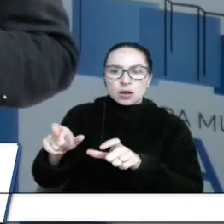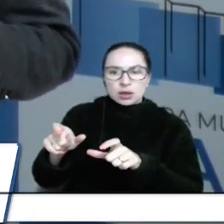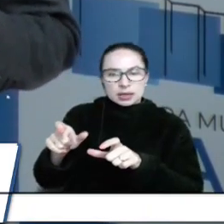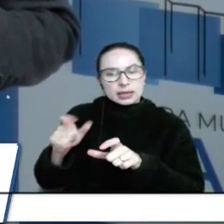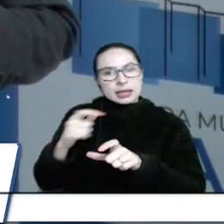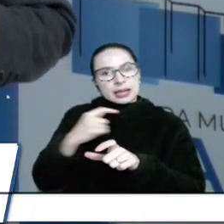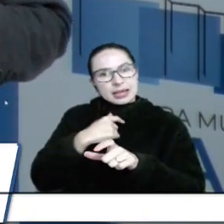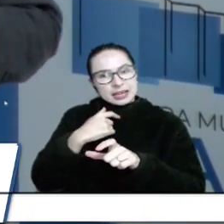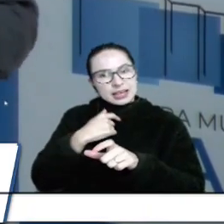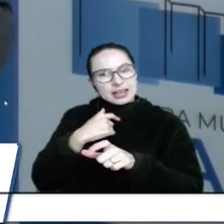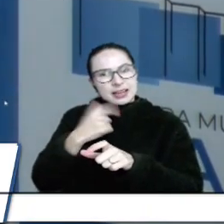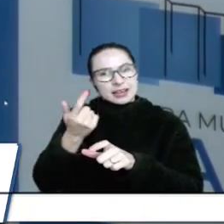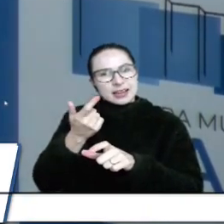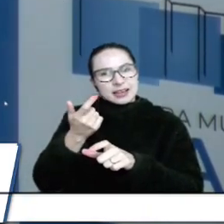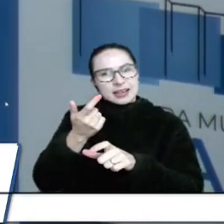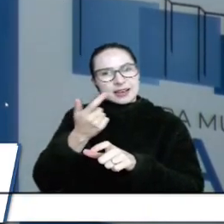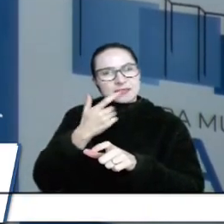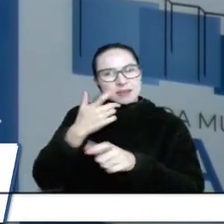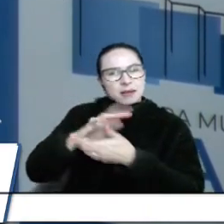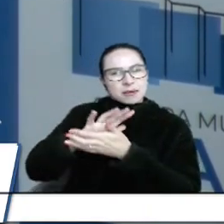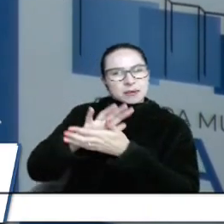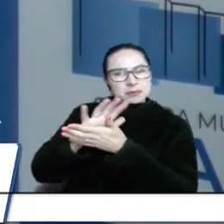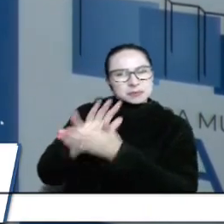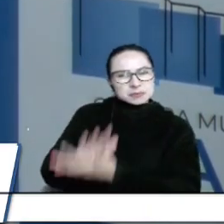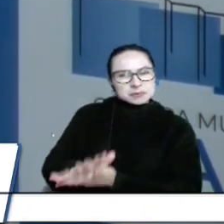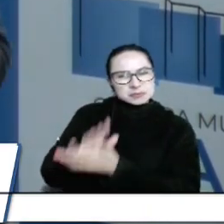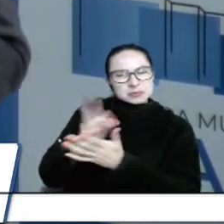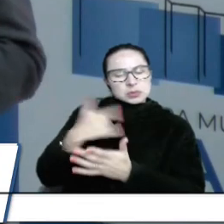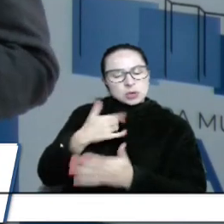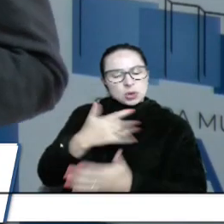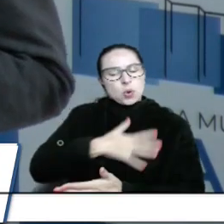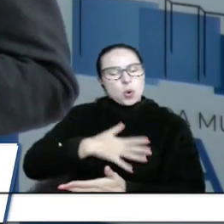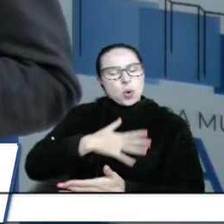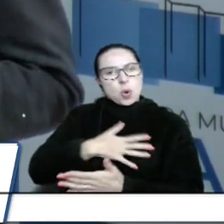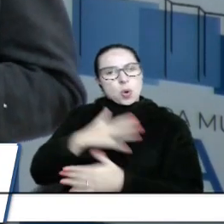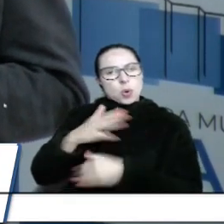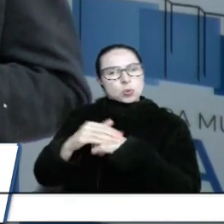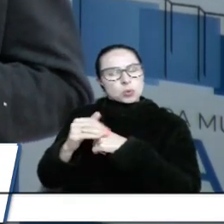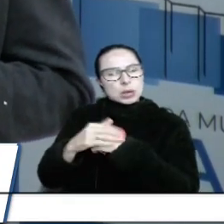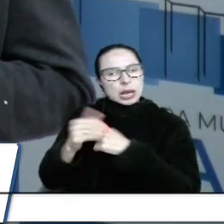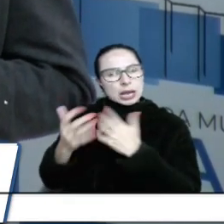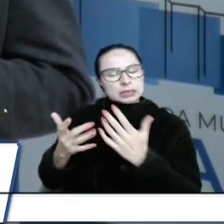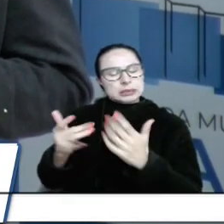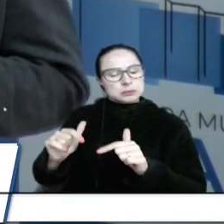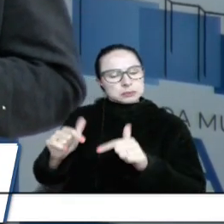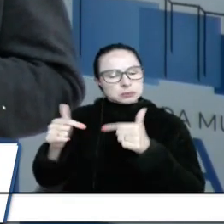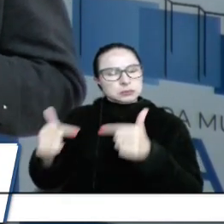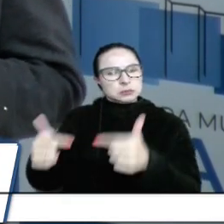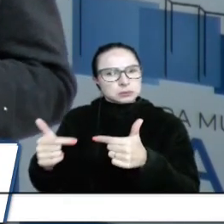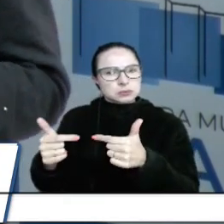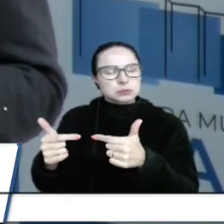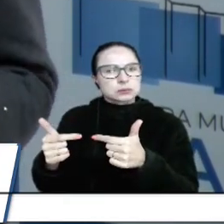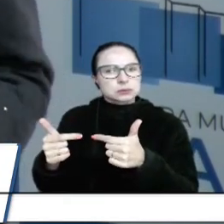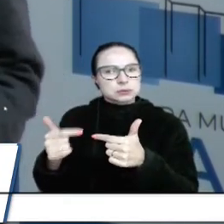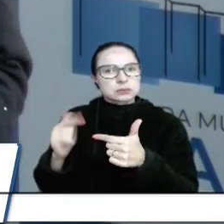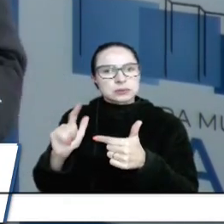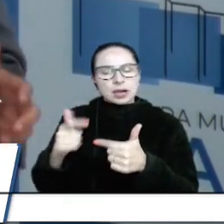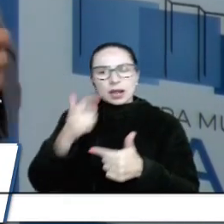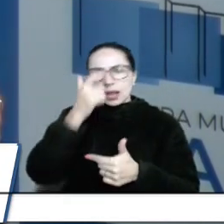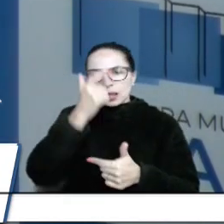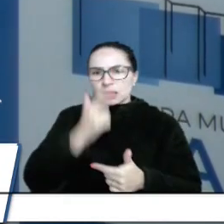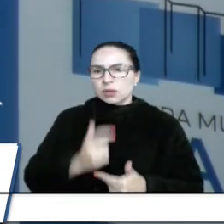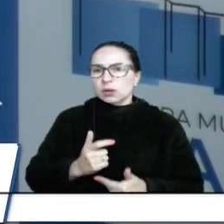denigrem a classe que eu honro com tanto carinho, com tanto zelo, que é eu ser